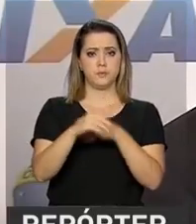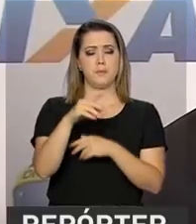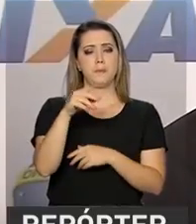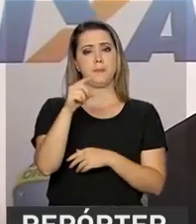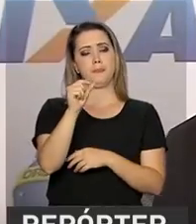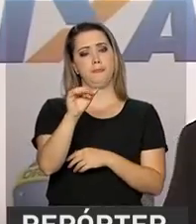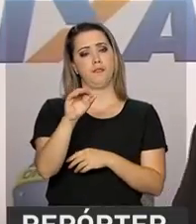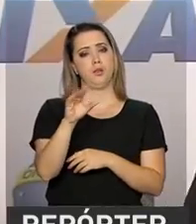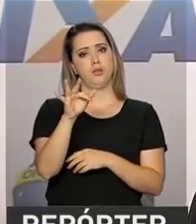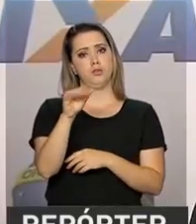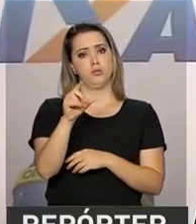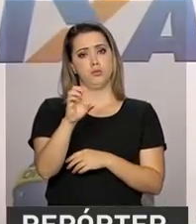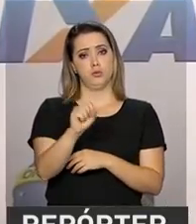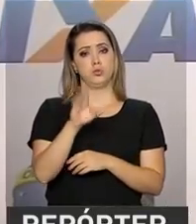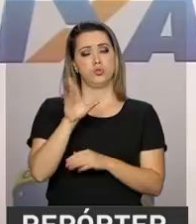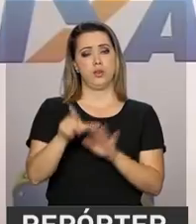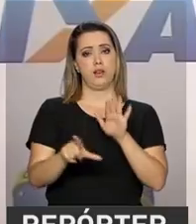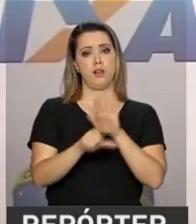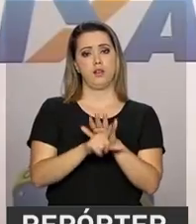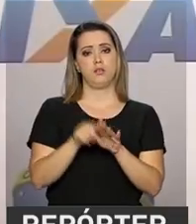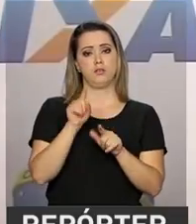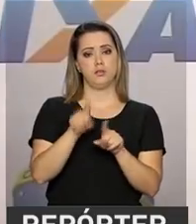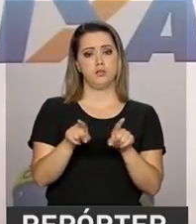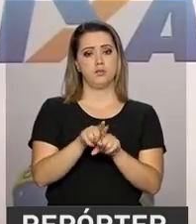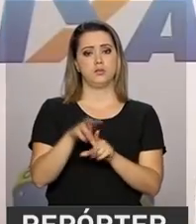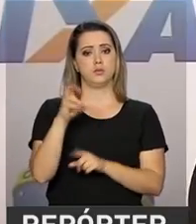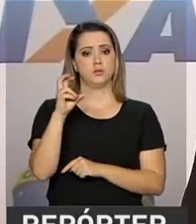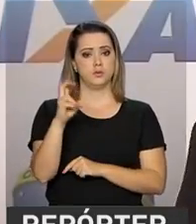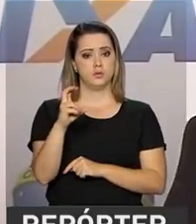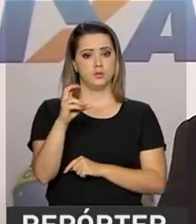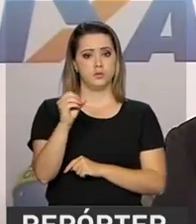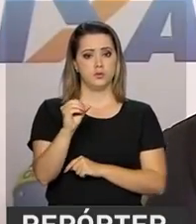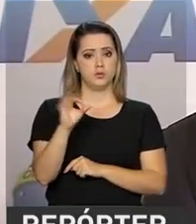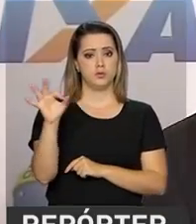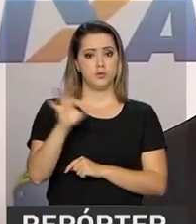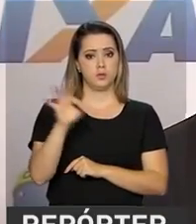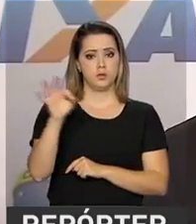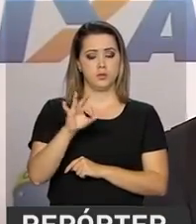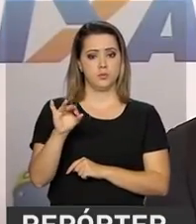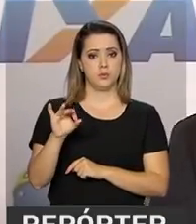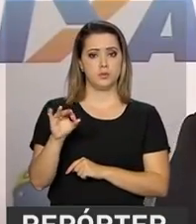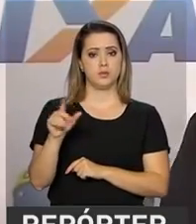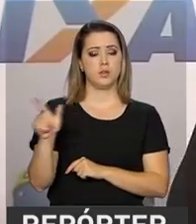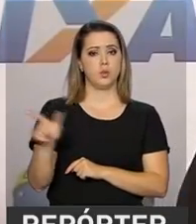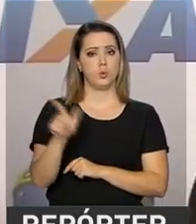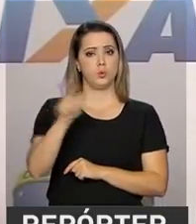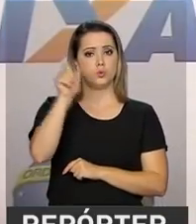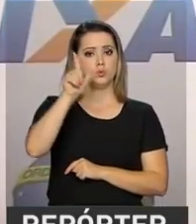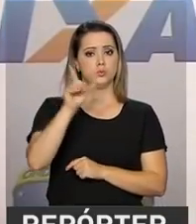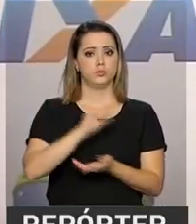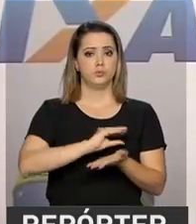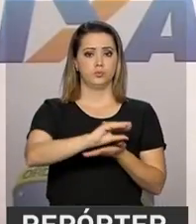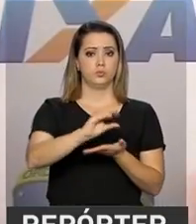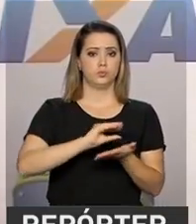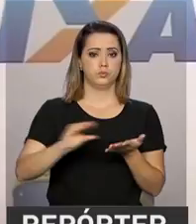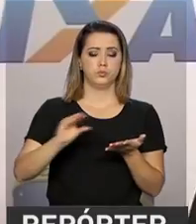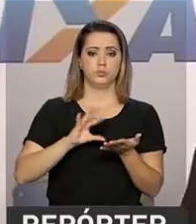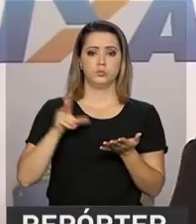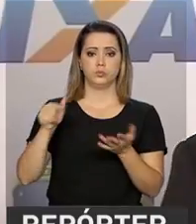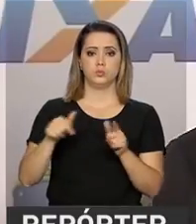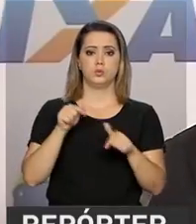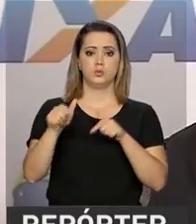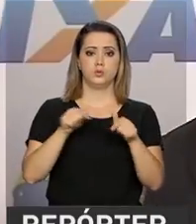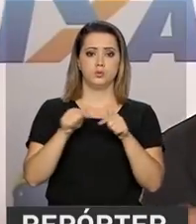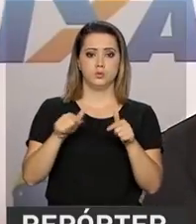lei, que já se transformou em lei, é que 50% do lucro líquido do Fundo de Garantia será distribuído a todos